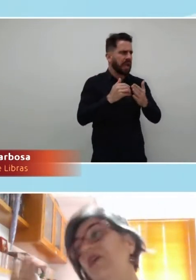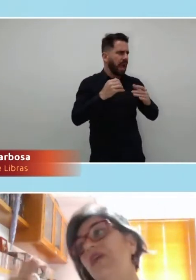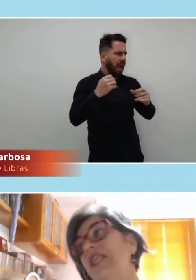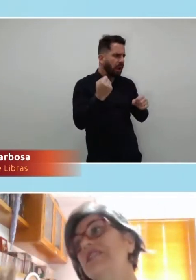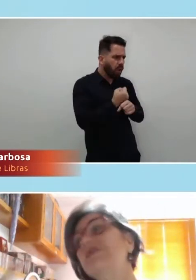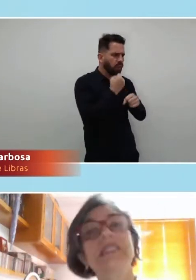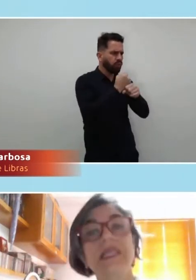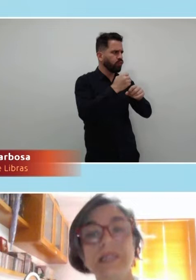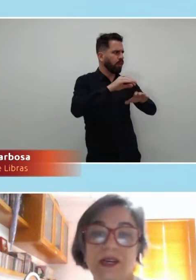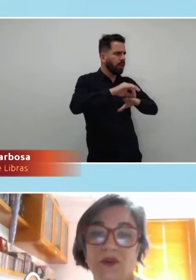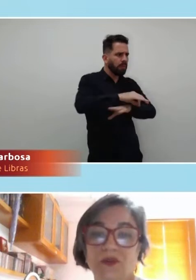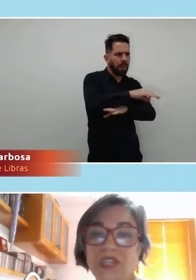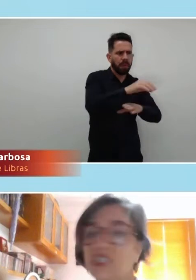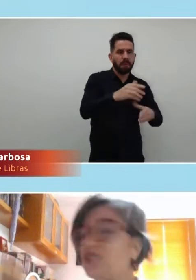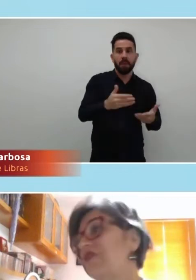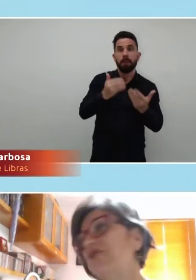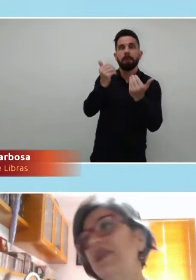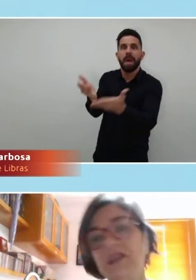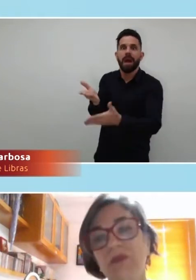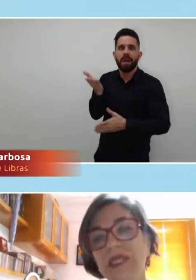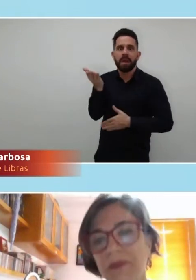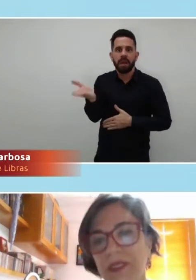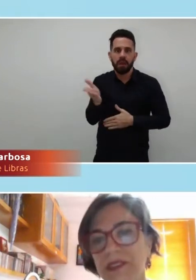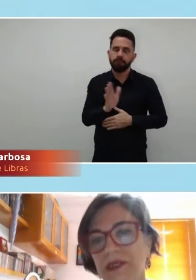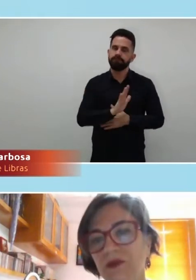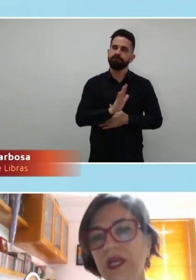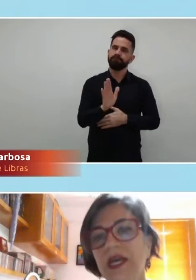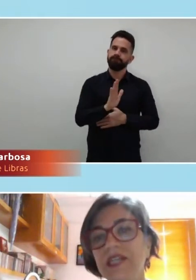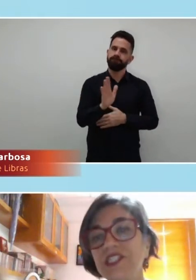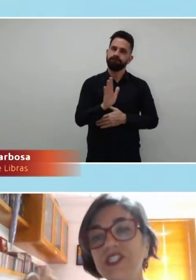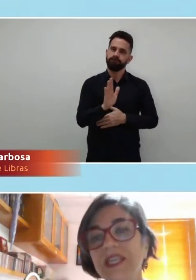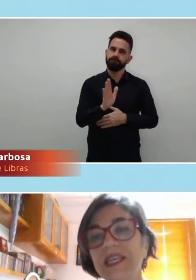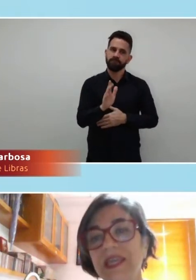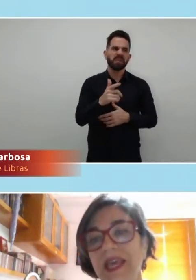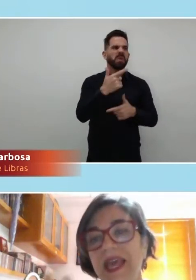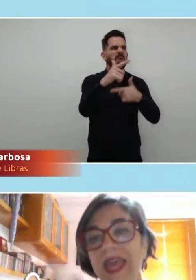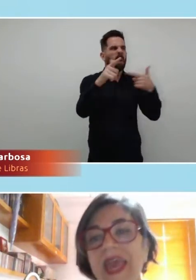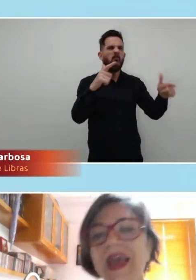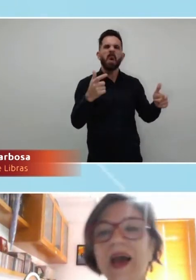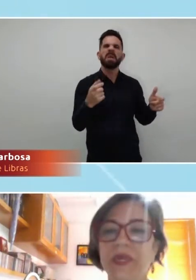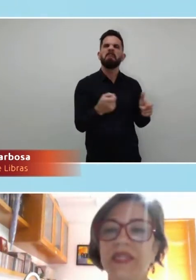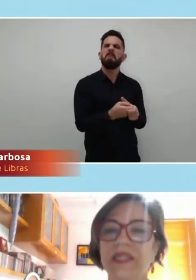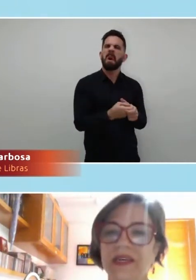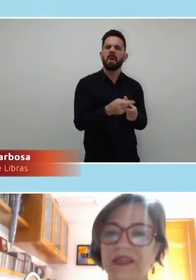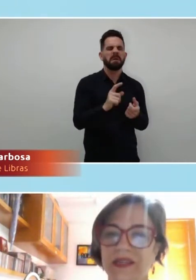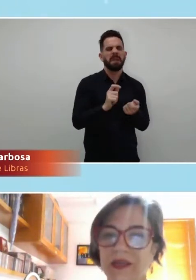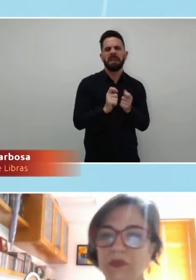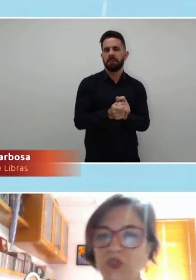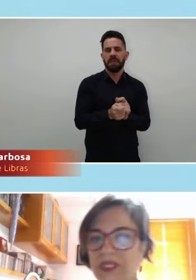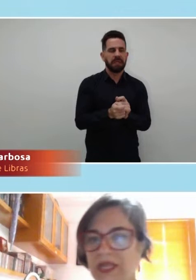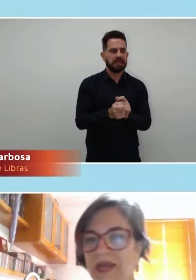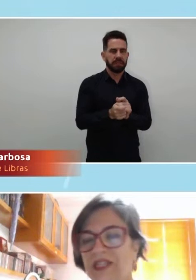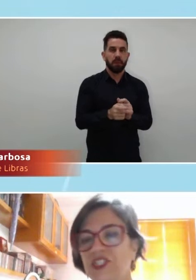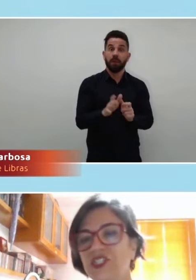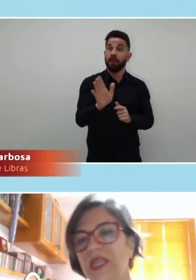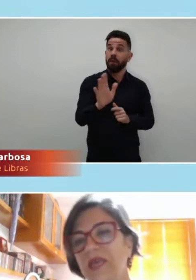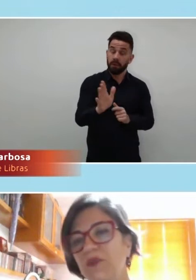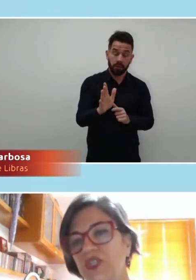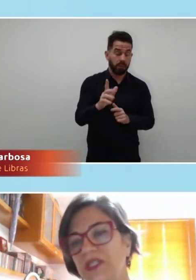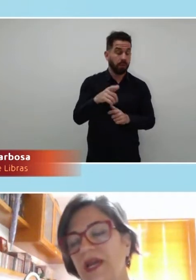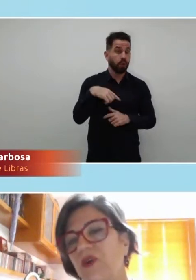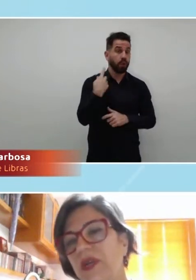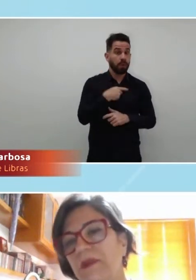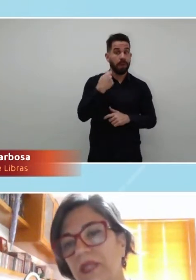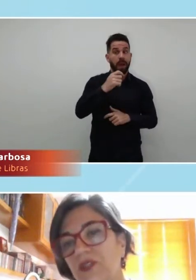não, elas são exceção. A gente vai fazer uma adaptação. A gente tem que reaprender a projetar. A gente tem que